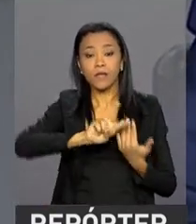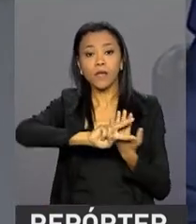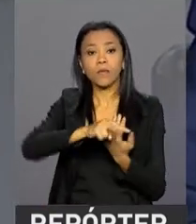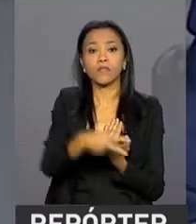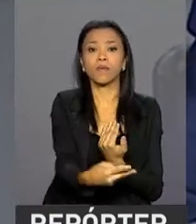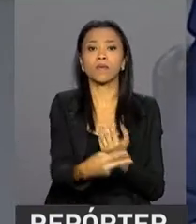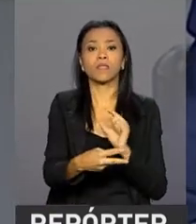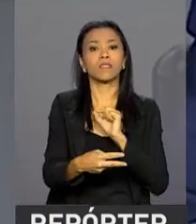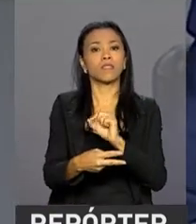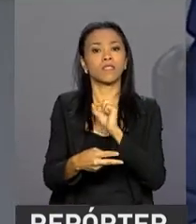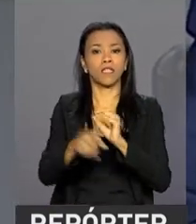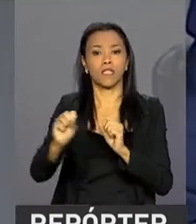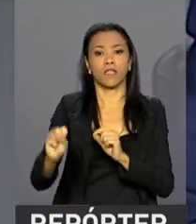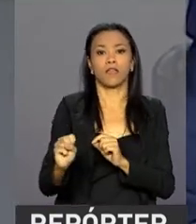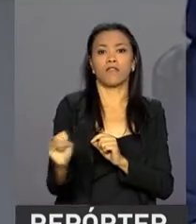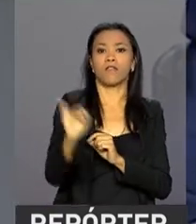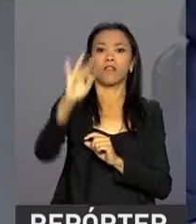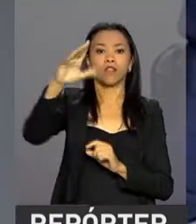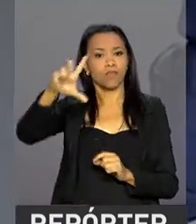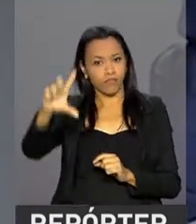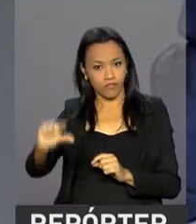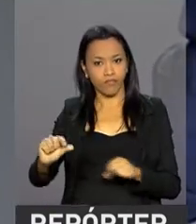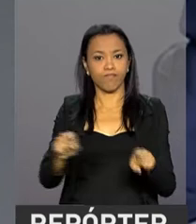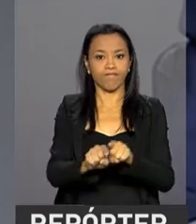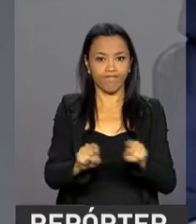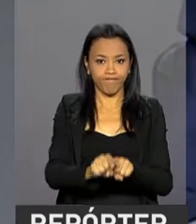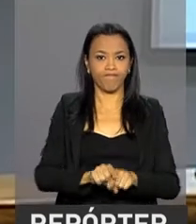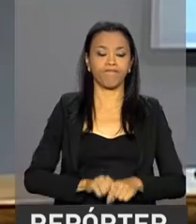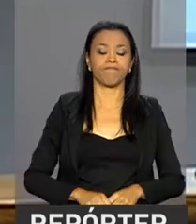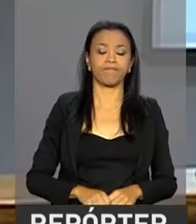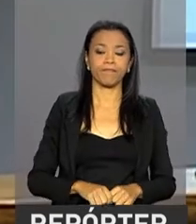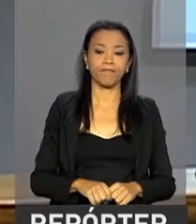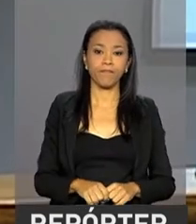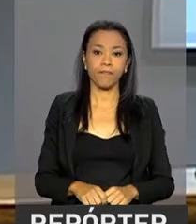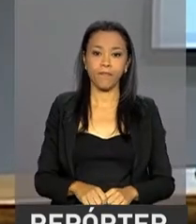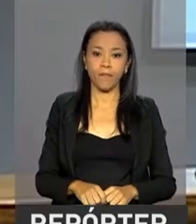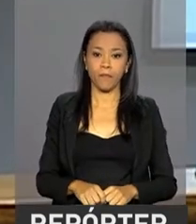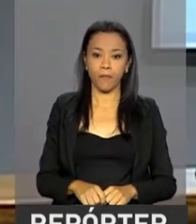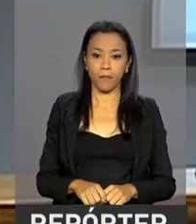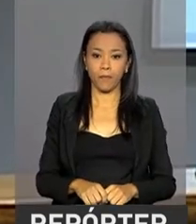da queda de inflação. Muito bem.